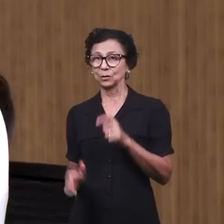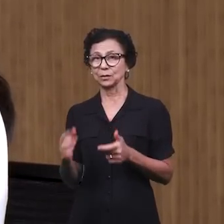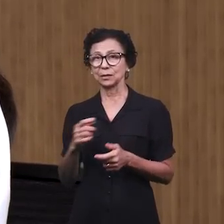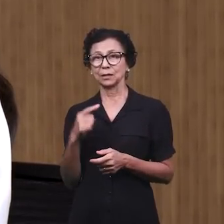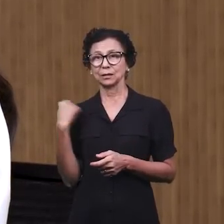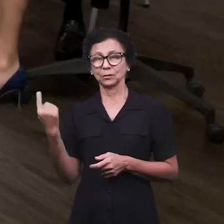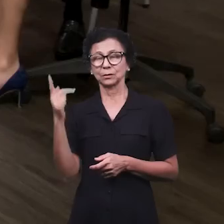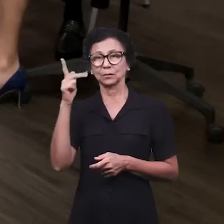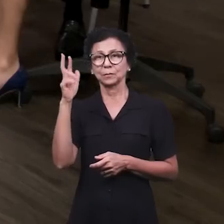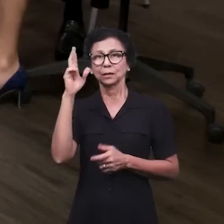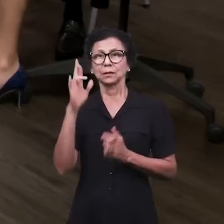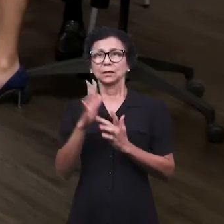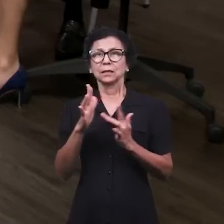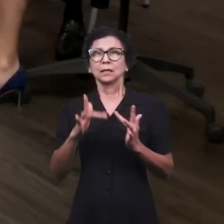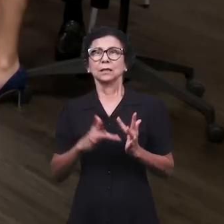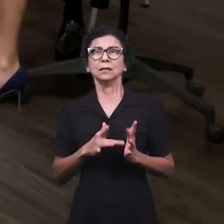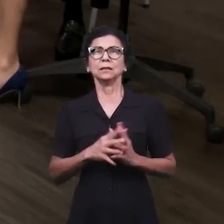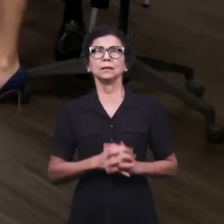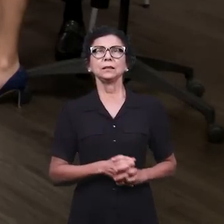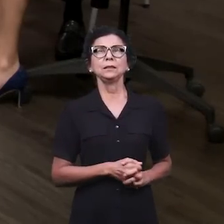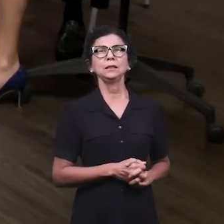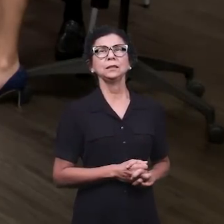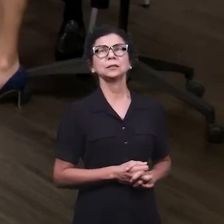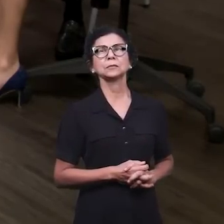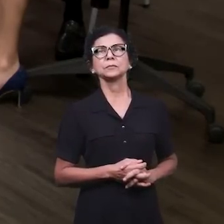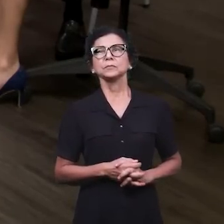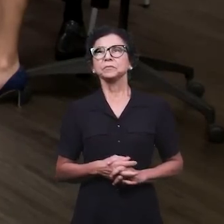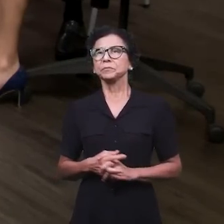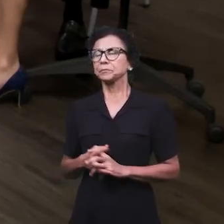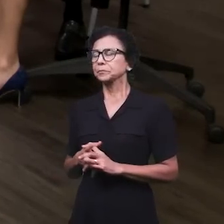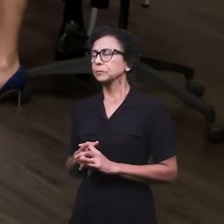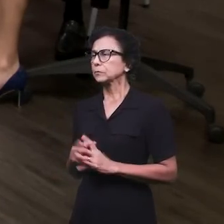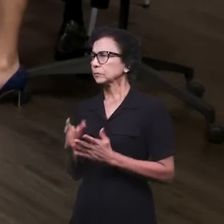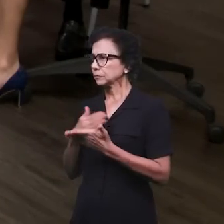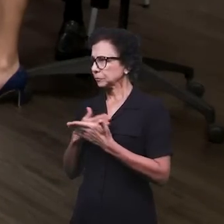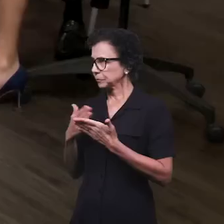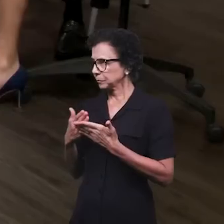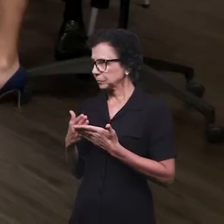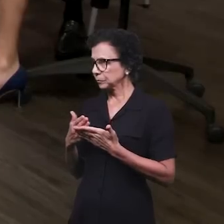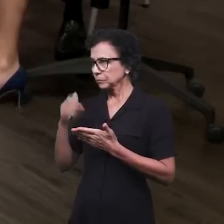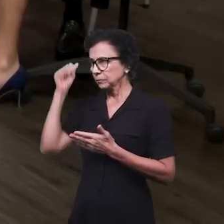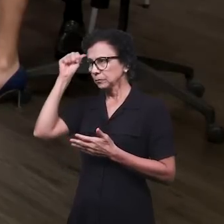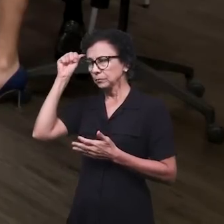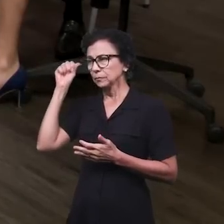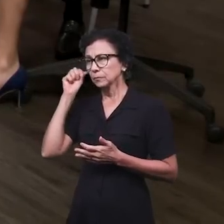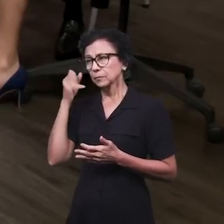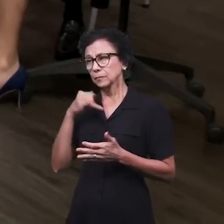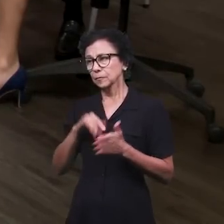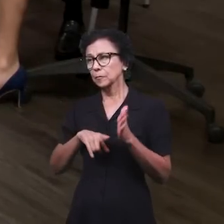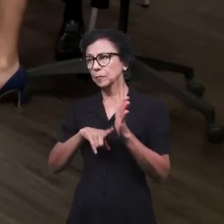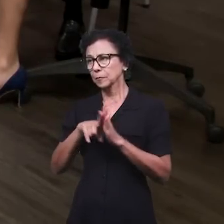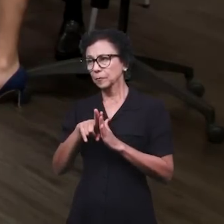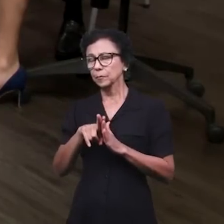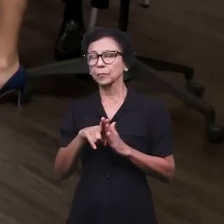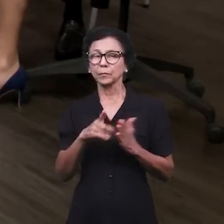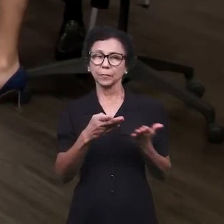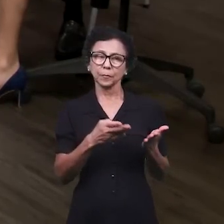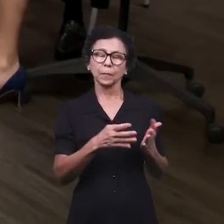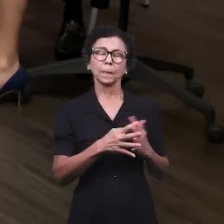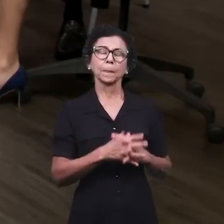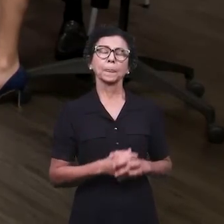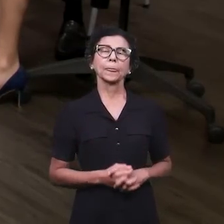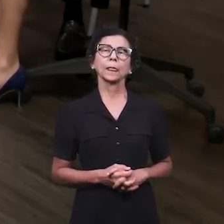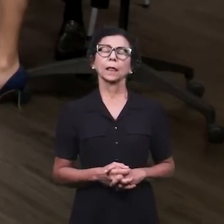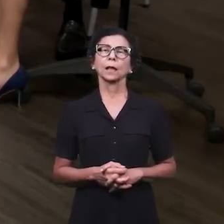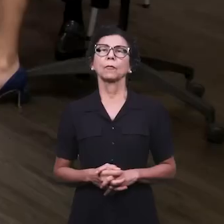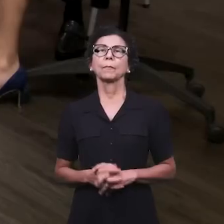Senhor. Muito bem. Andréia, tá contigo a bola, você pode falar sobre os jovens e se você tiver alguma pergunta, já aproveita o Amadeu aqui.